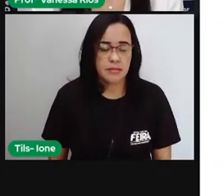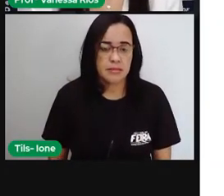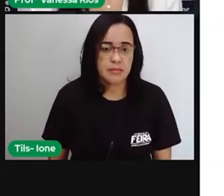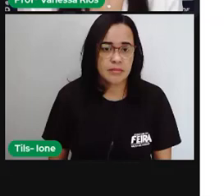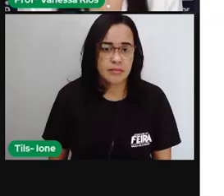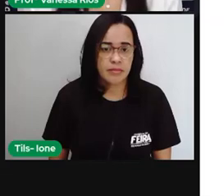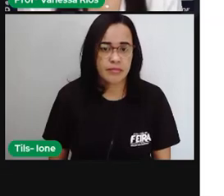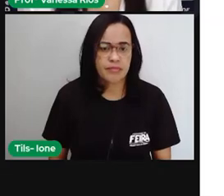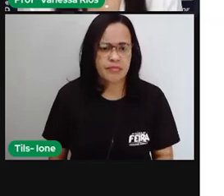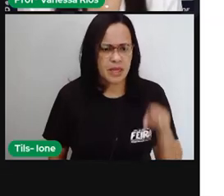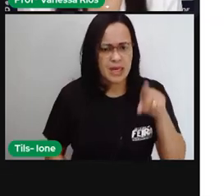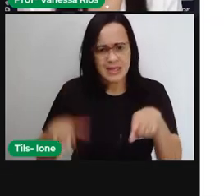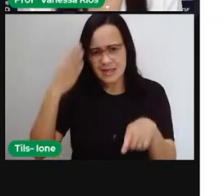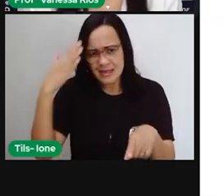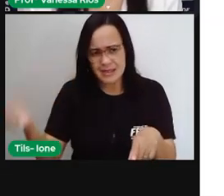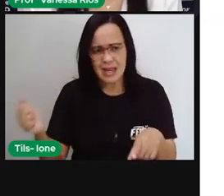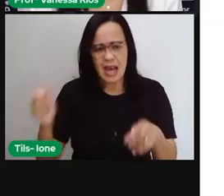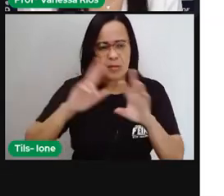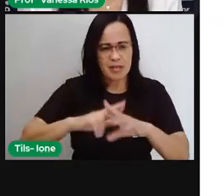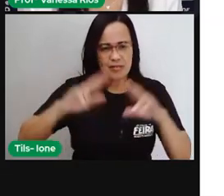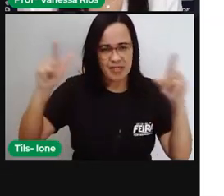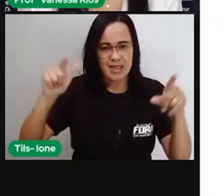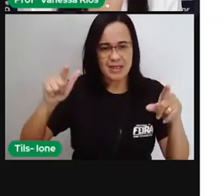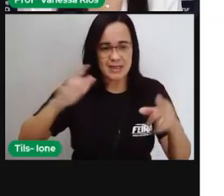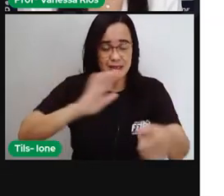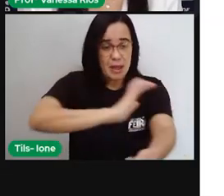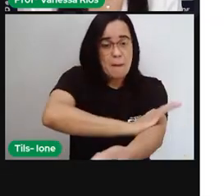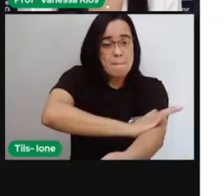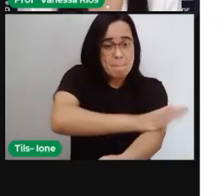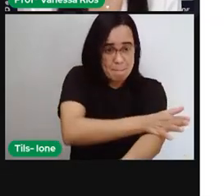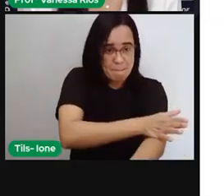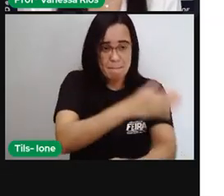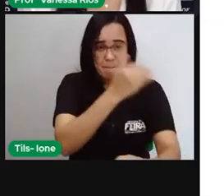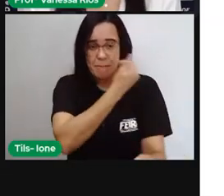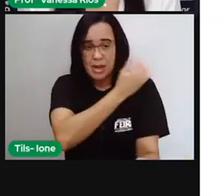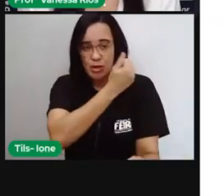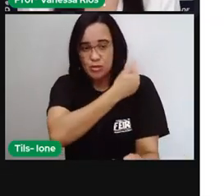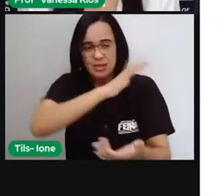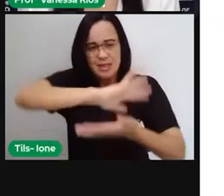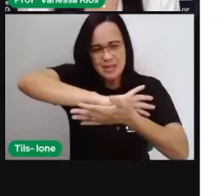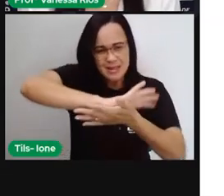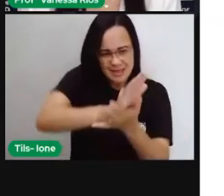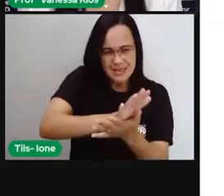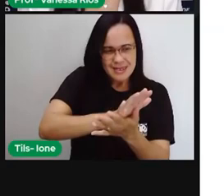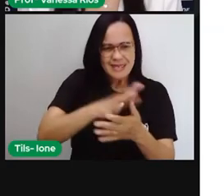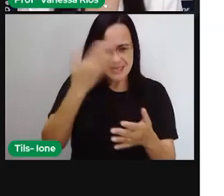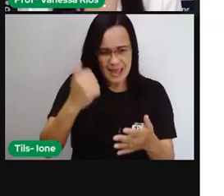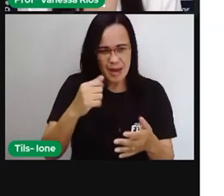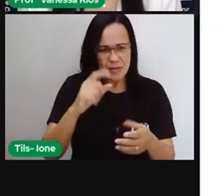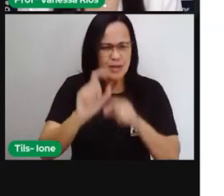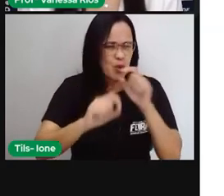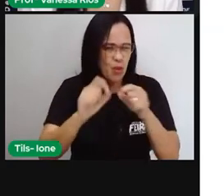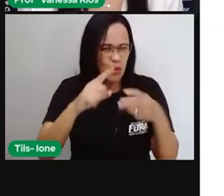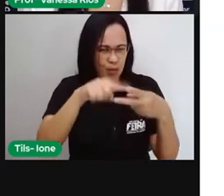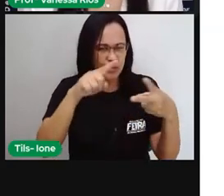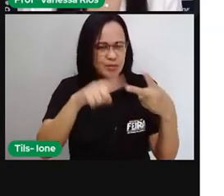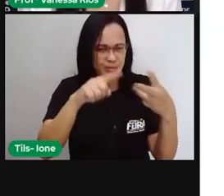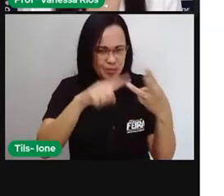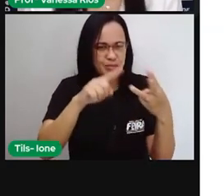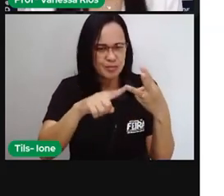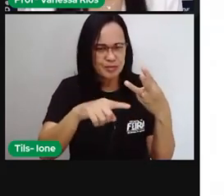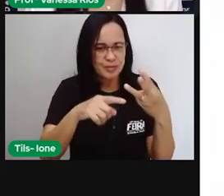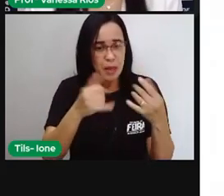E aí você sabe a diferença entre racismo, preconceito e discriminação? A gente percebe que estão